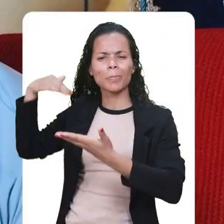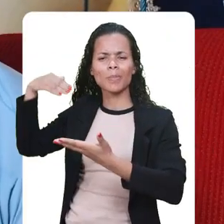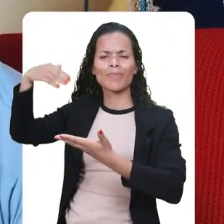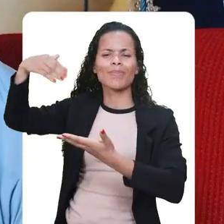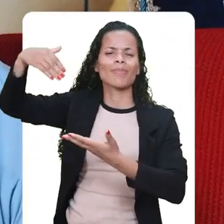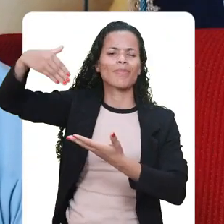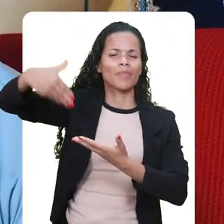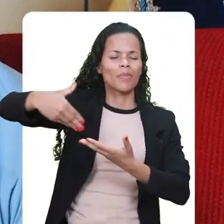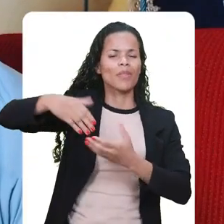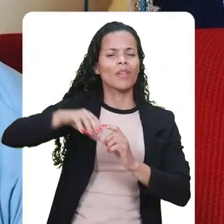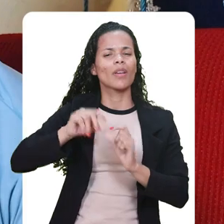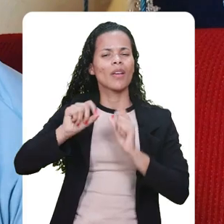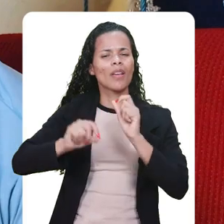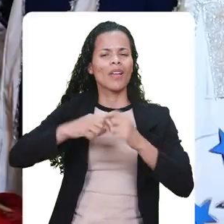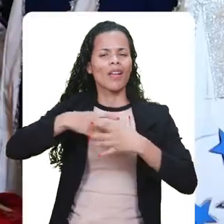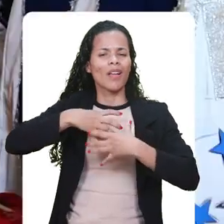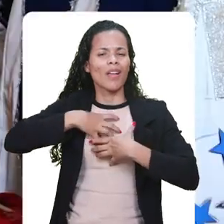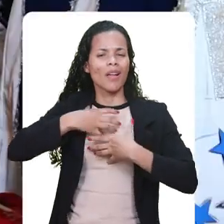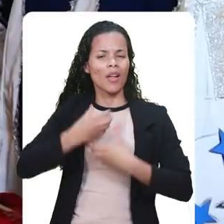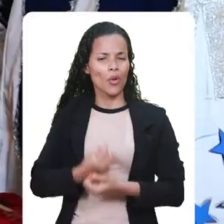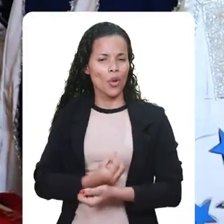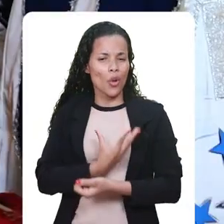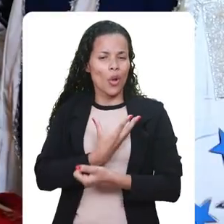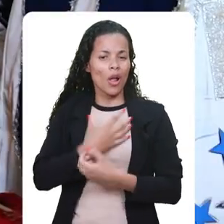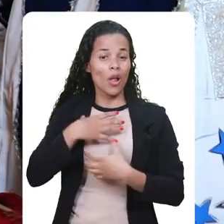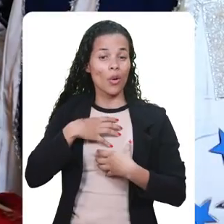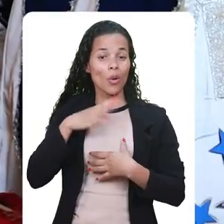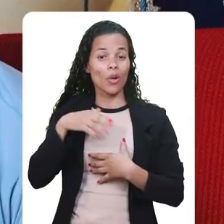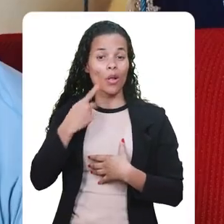ao passado e me deixa até um pouco